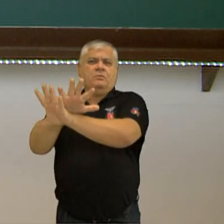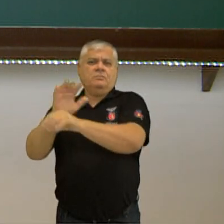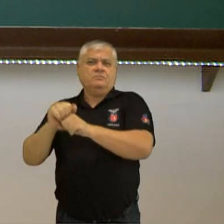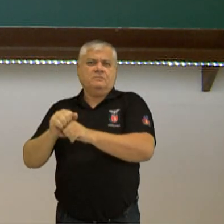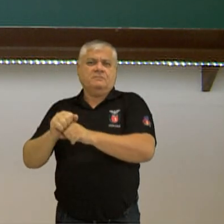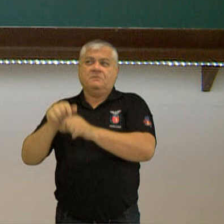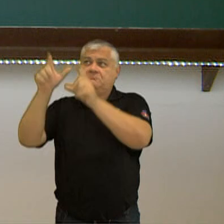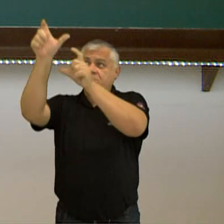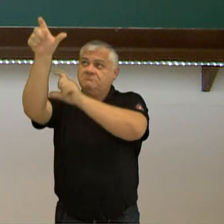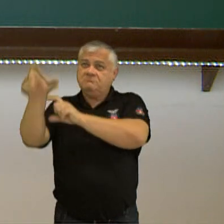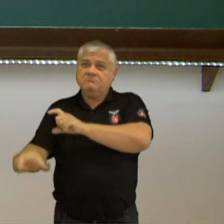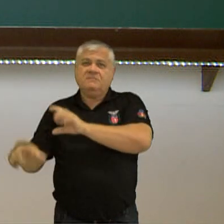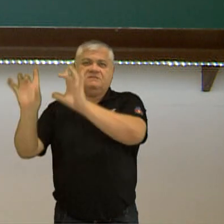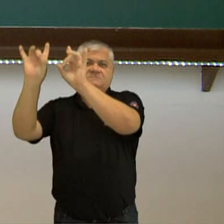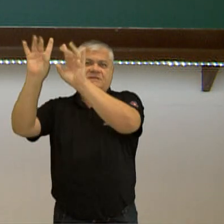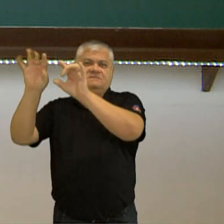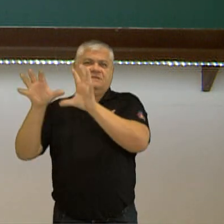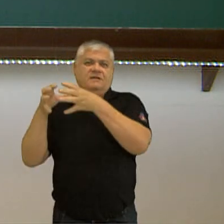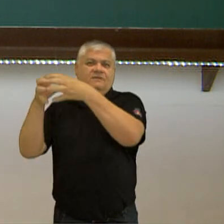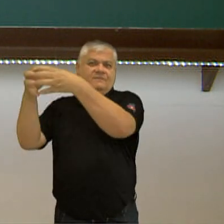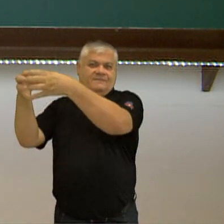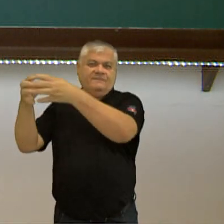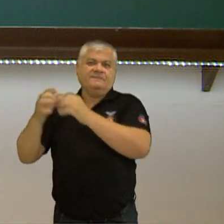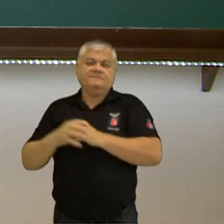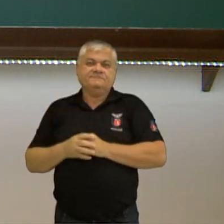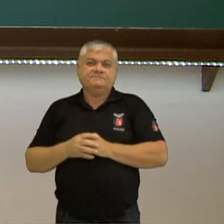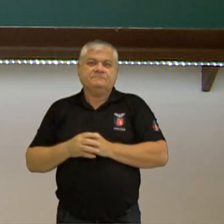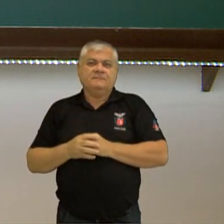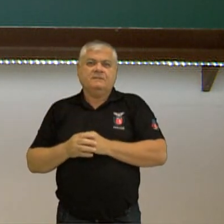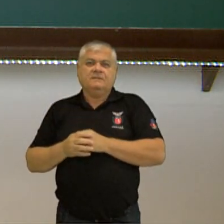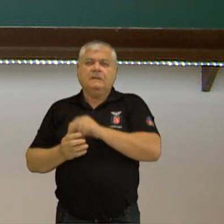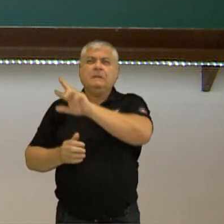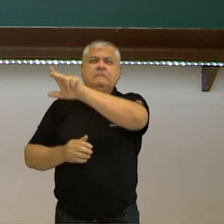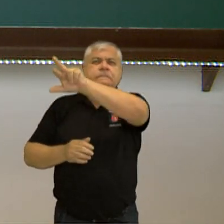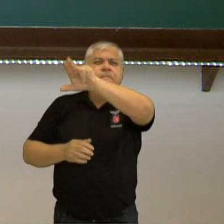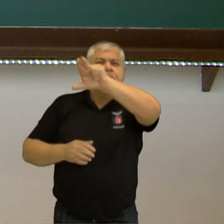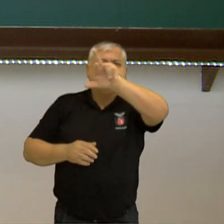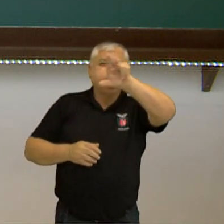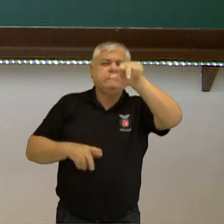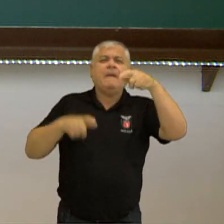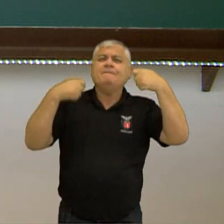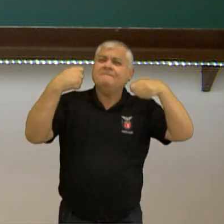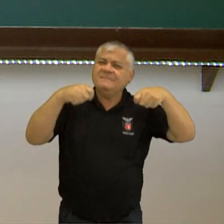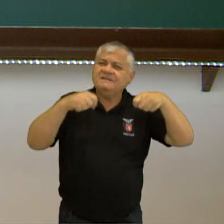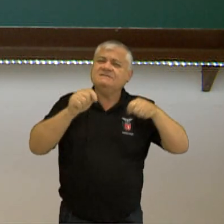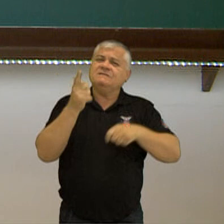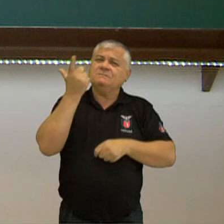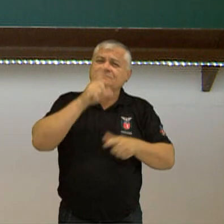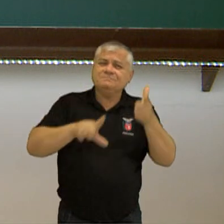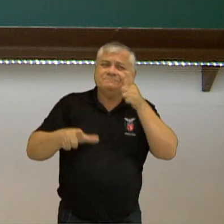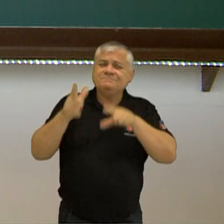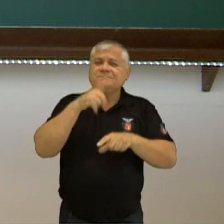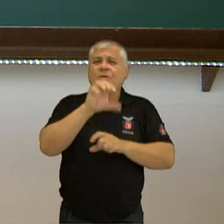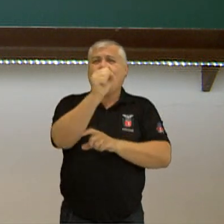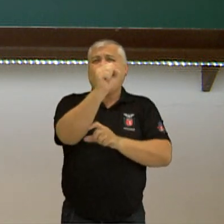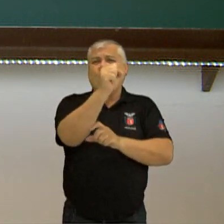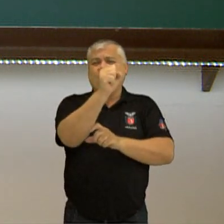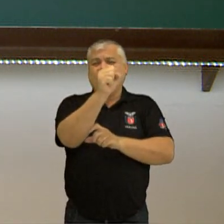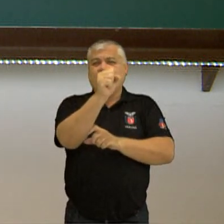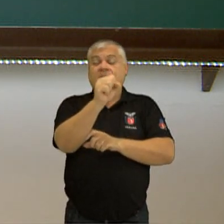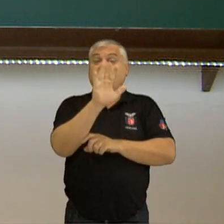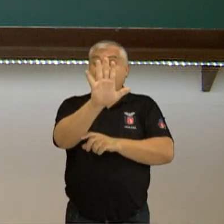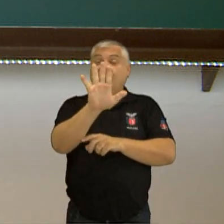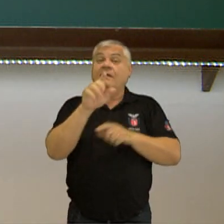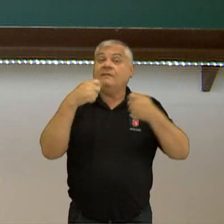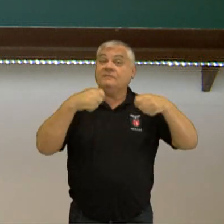dos gases nobres, o grupo dos elementos estáveis. Os outros elementos precisam alcançar a estabilidade e, nesse sentido,